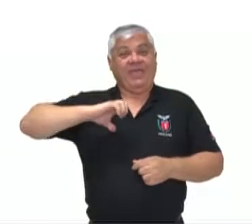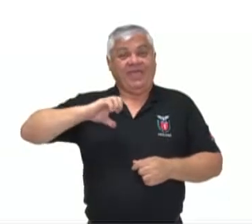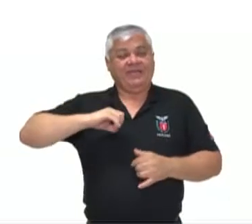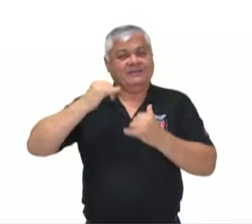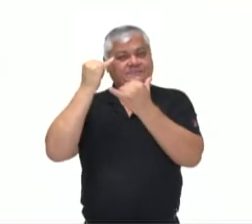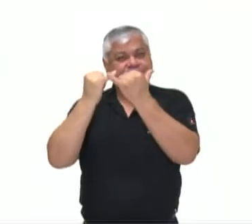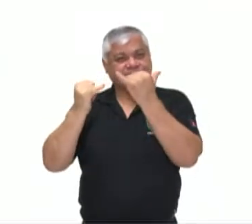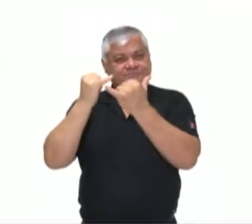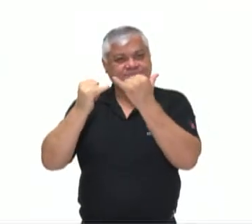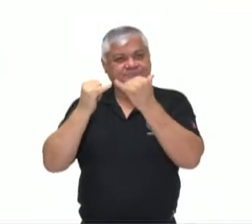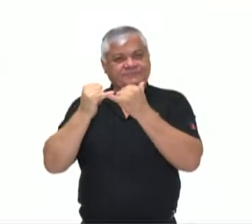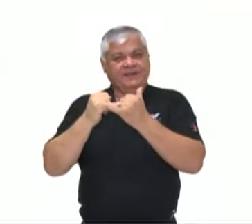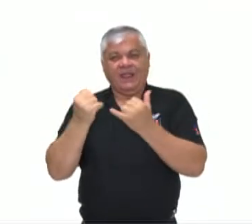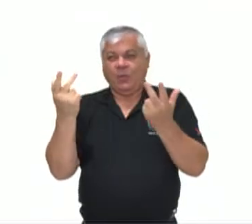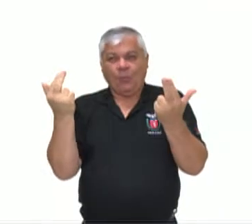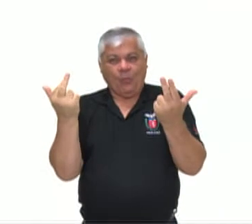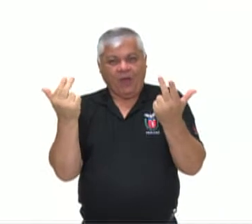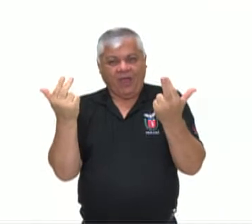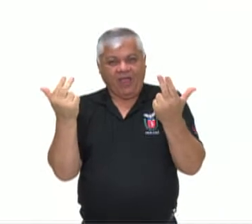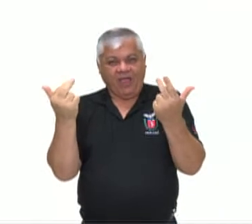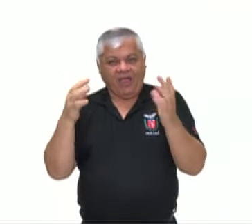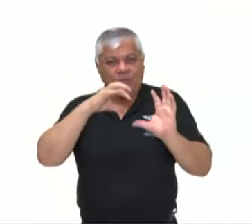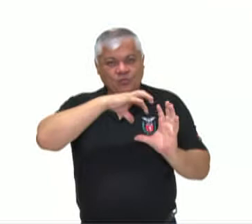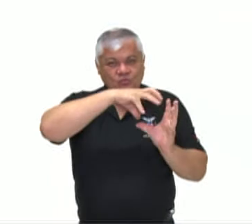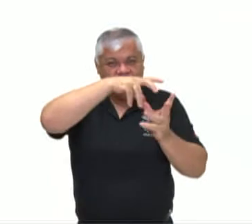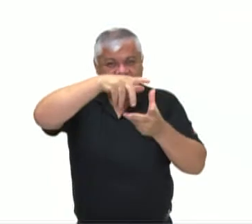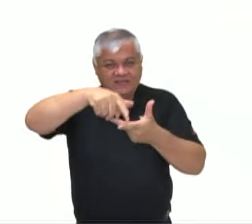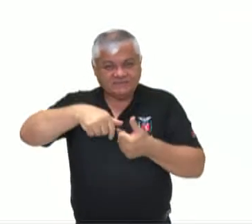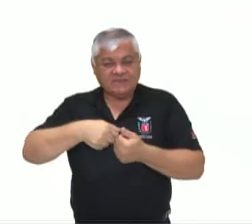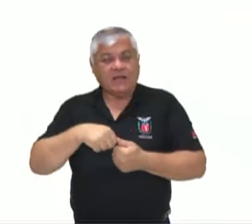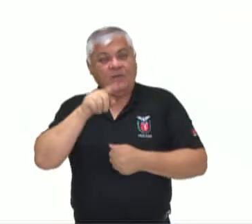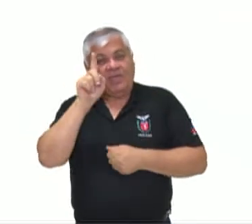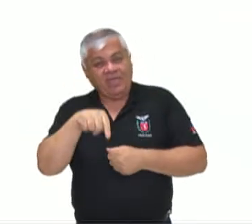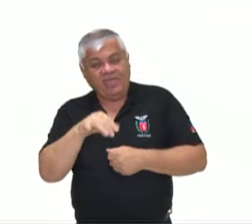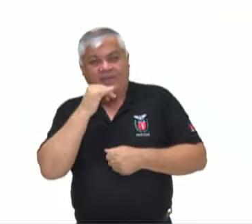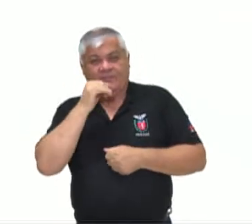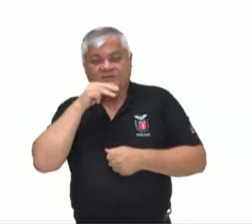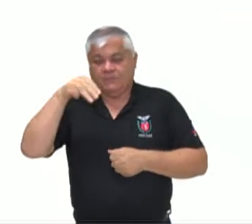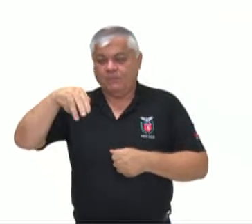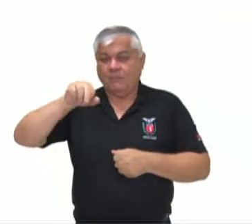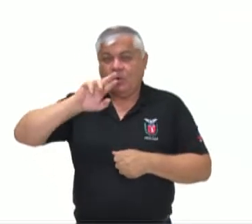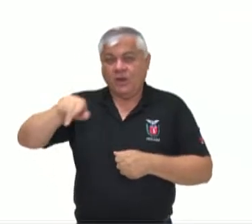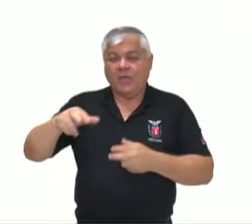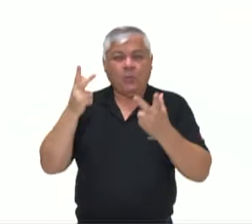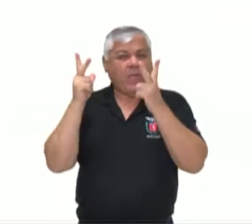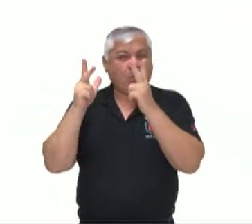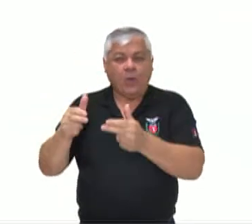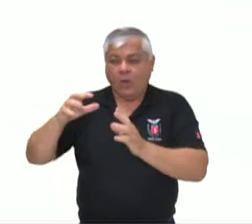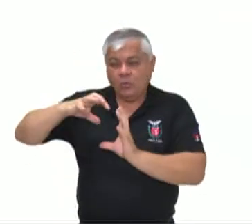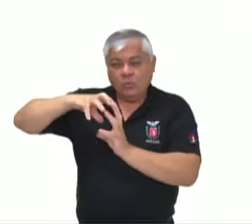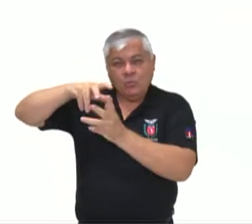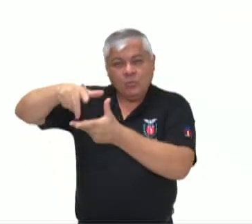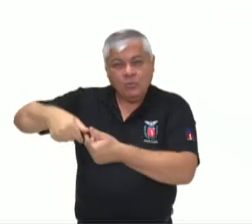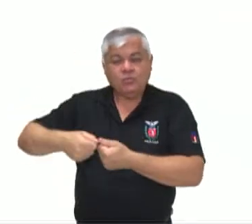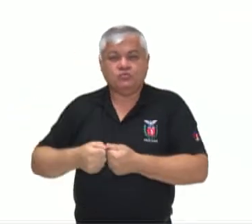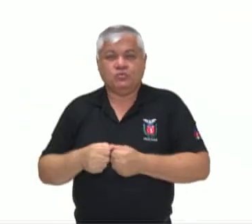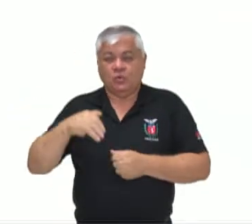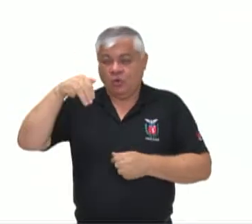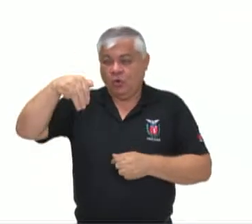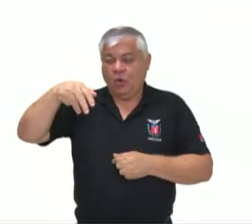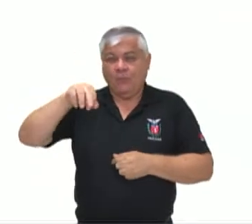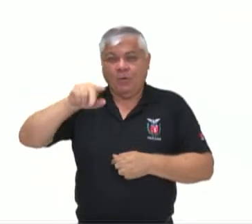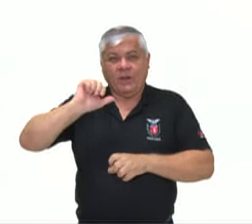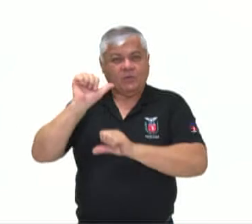sinônimos. Ambos têm um caráter universal, ou seja, a moral é a mesma em todo mundo. A moral não